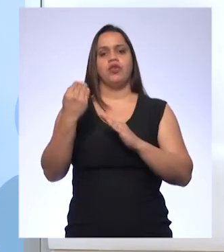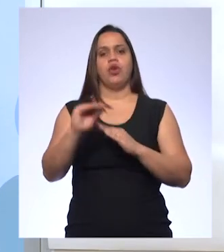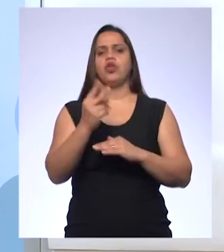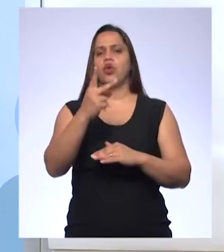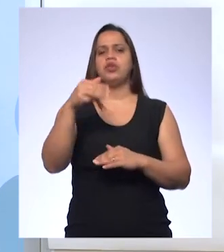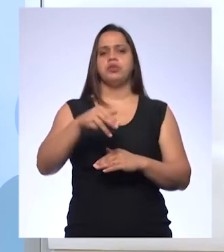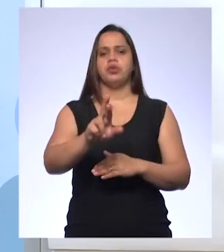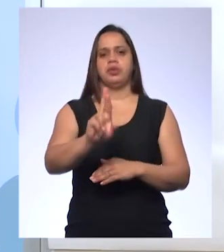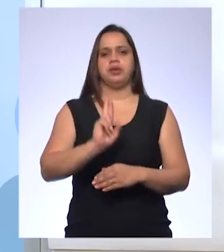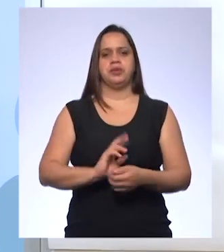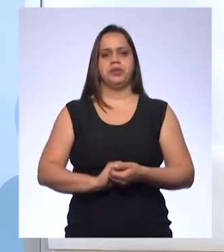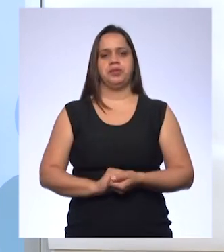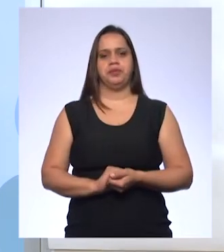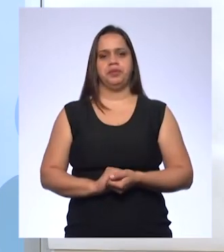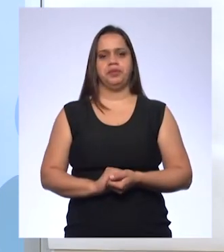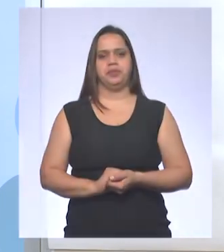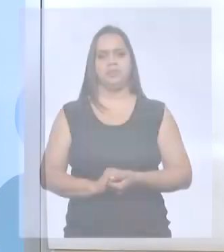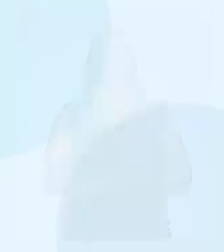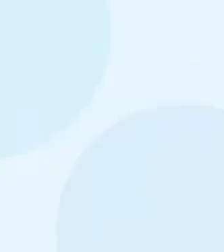2 minutinhos, então, tá bom?